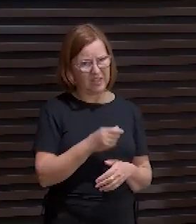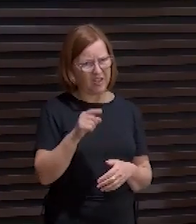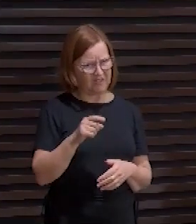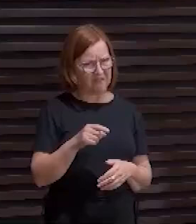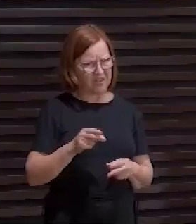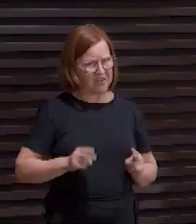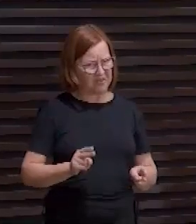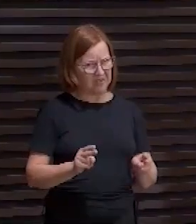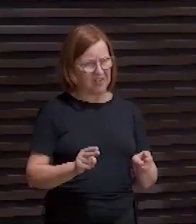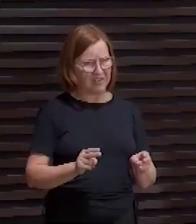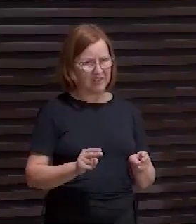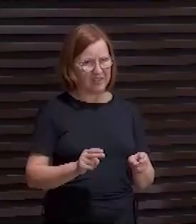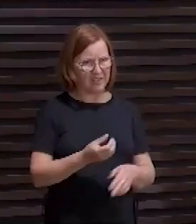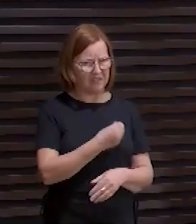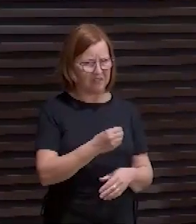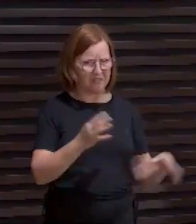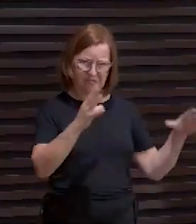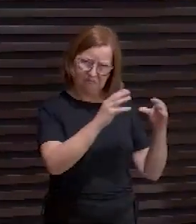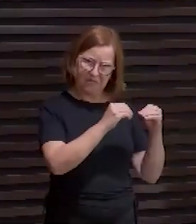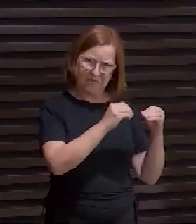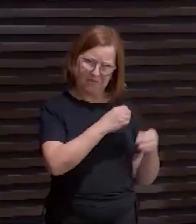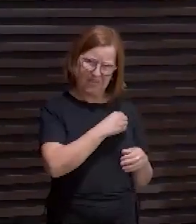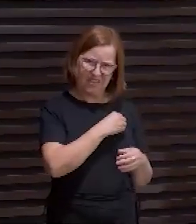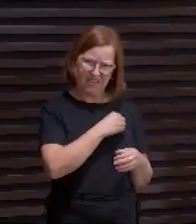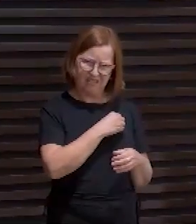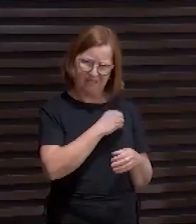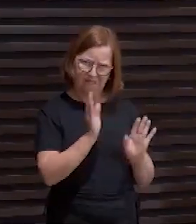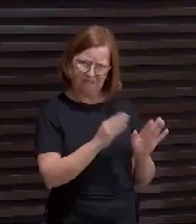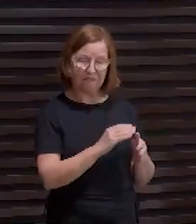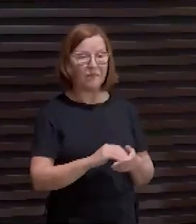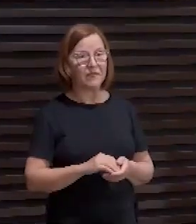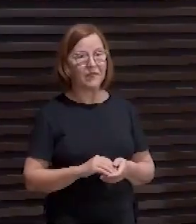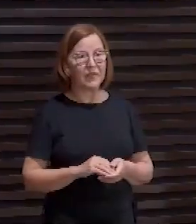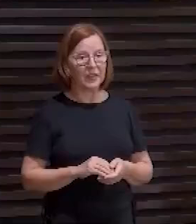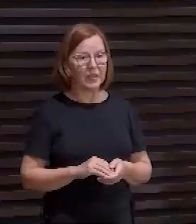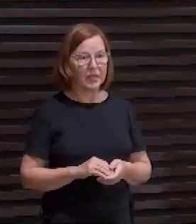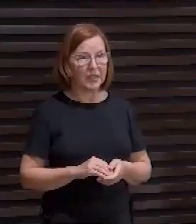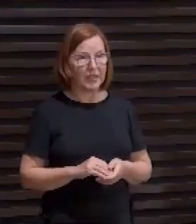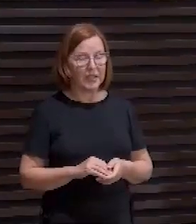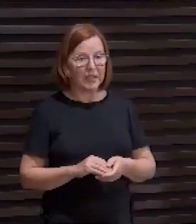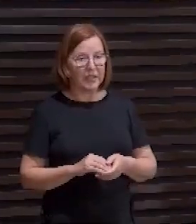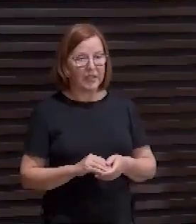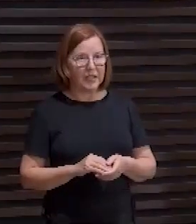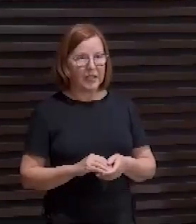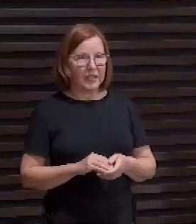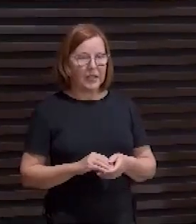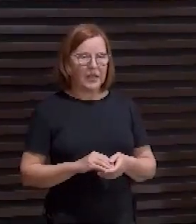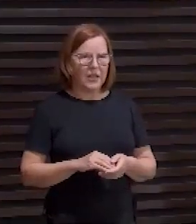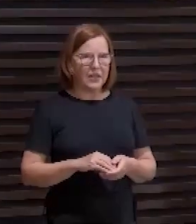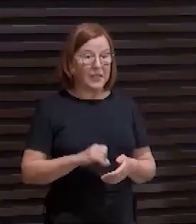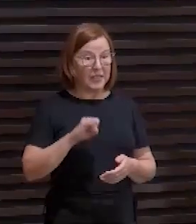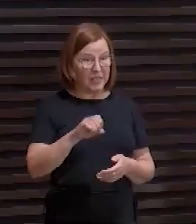João, quando ele usa aquele que diz estar na luz e odeia seu irmão, ele está se referindo aos crentes. Você